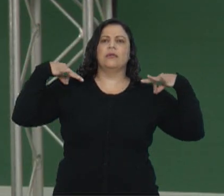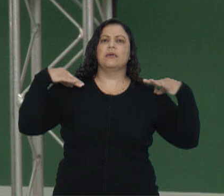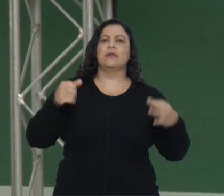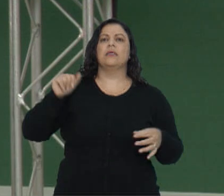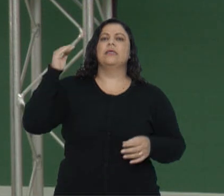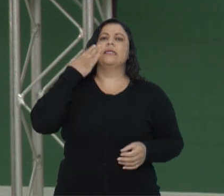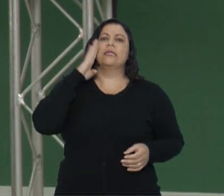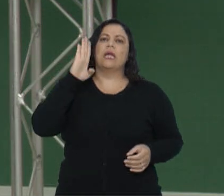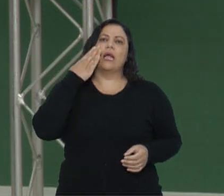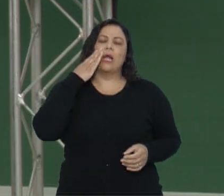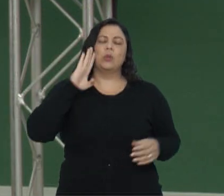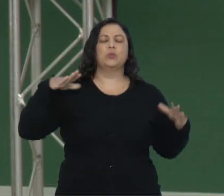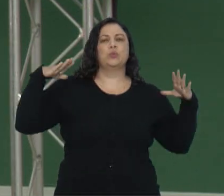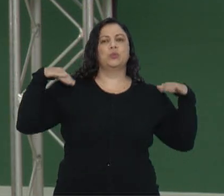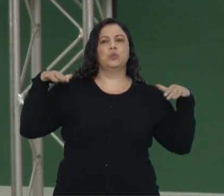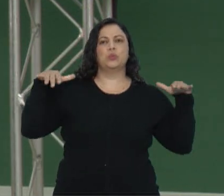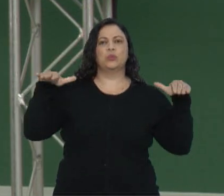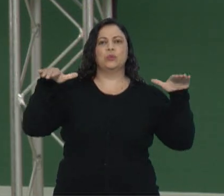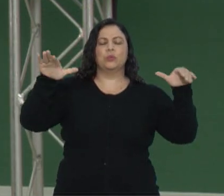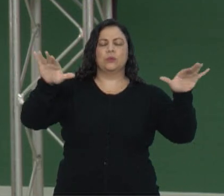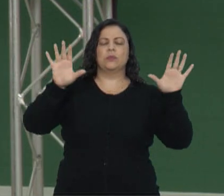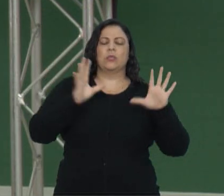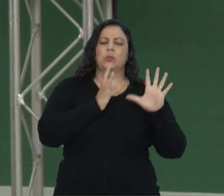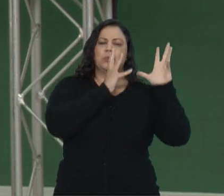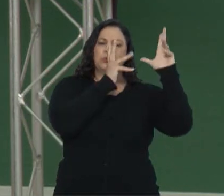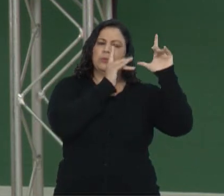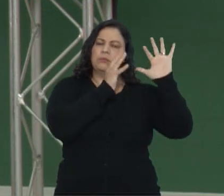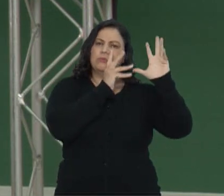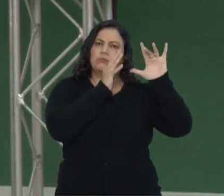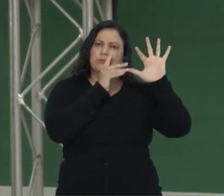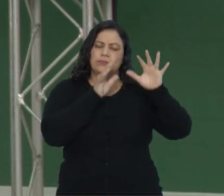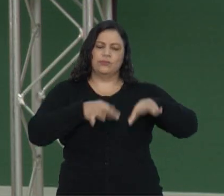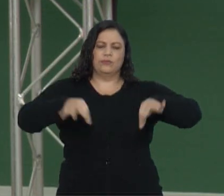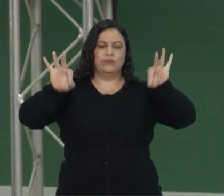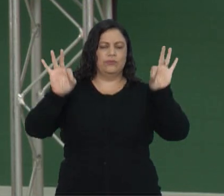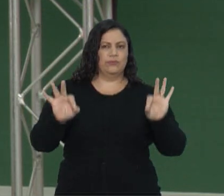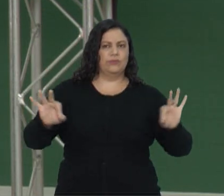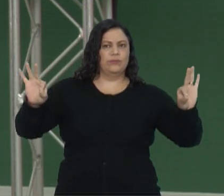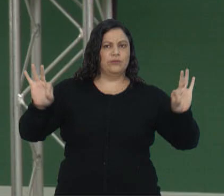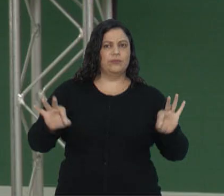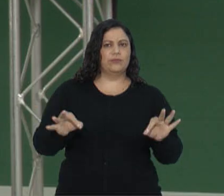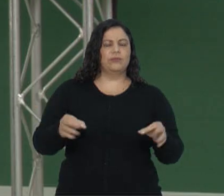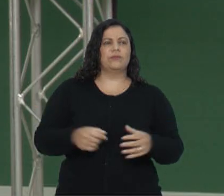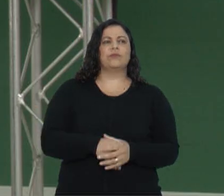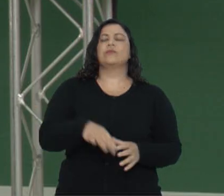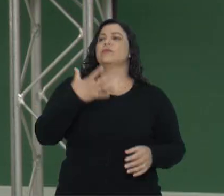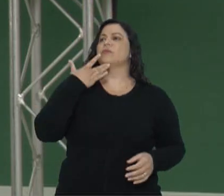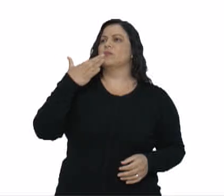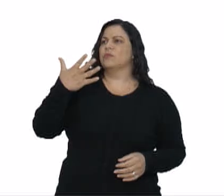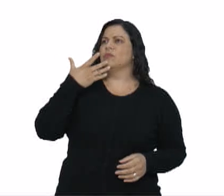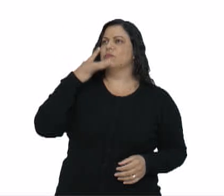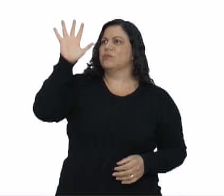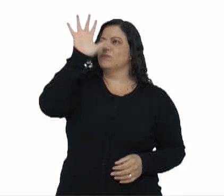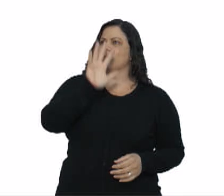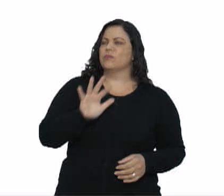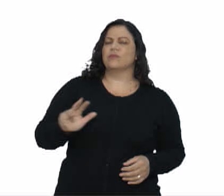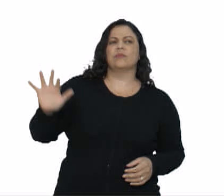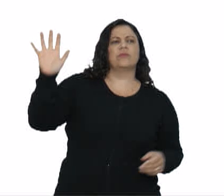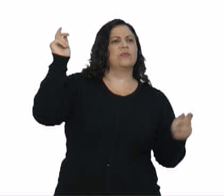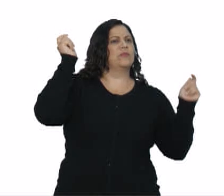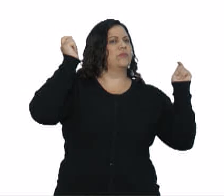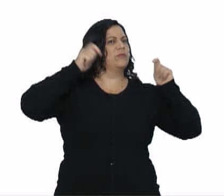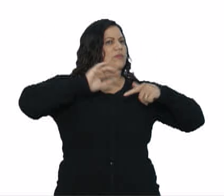puxando a cordinha, tocando flauta. Tá? As cores dessa imagem foram constrangidas para